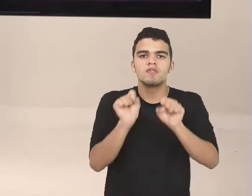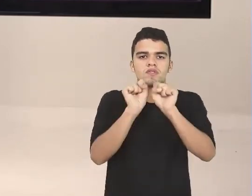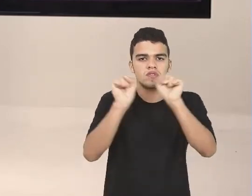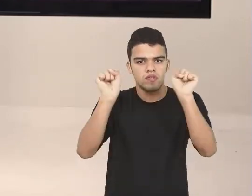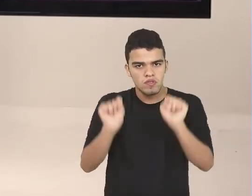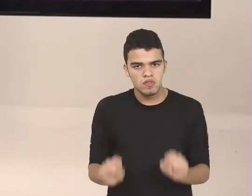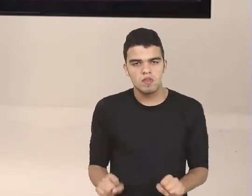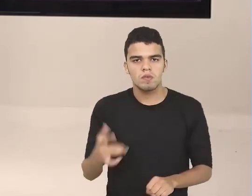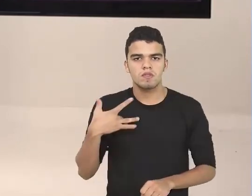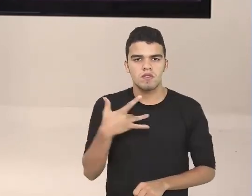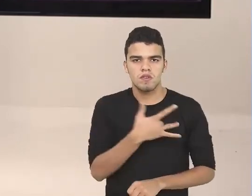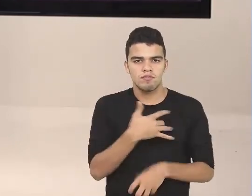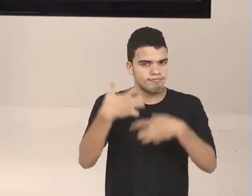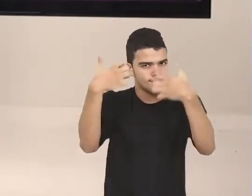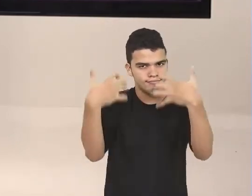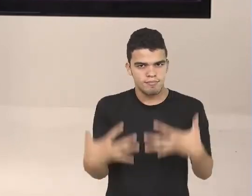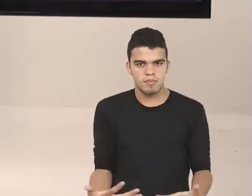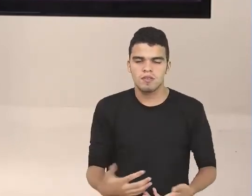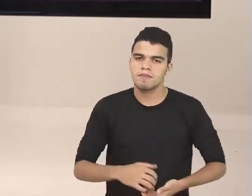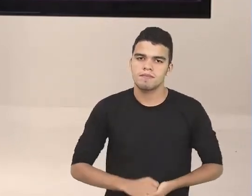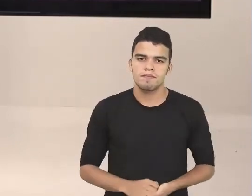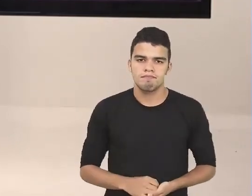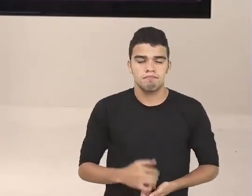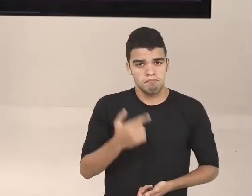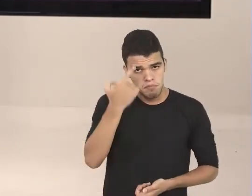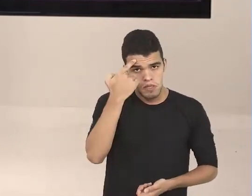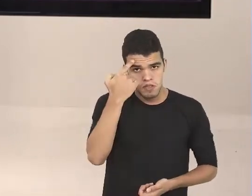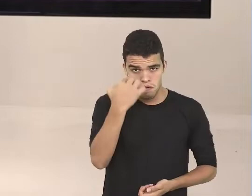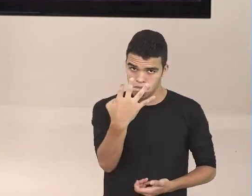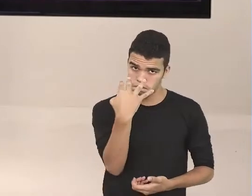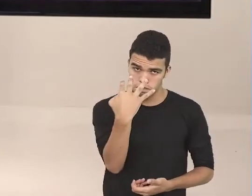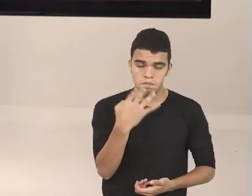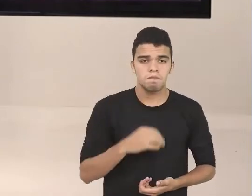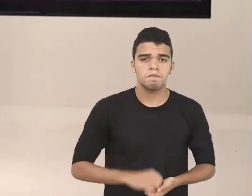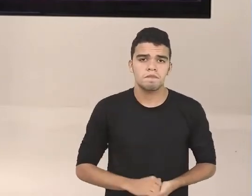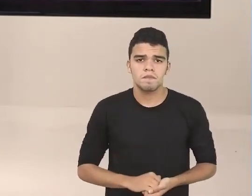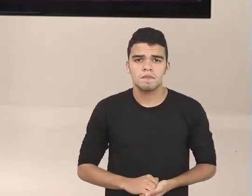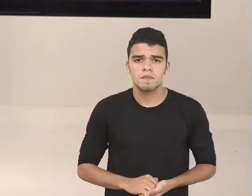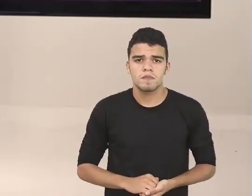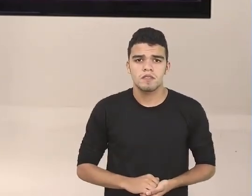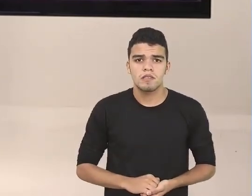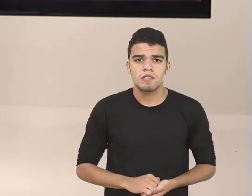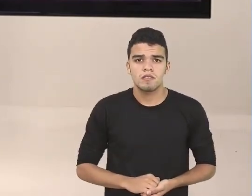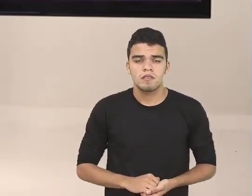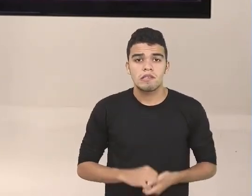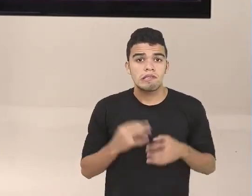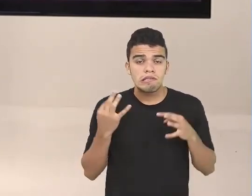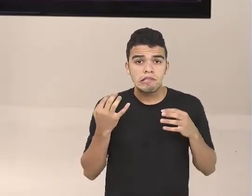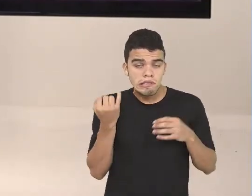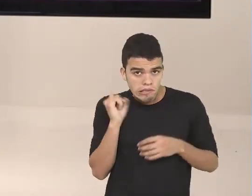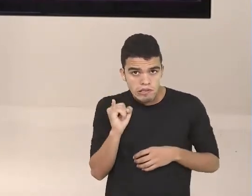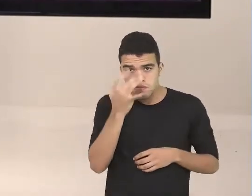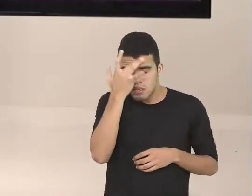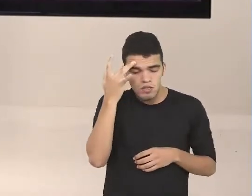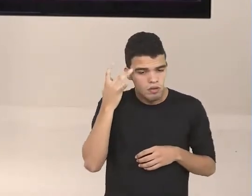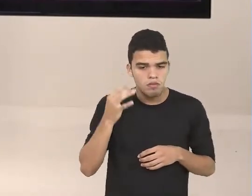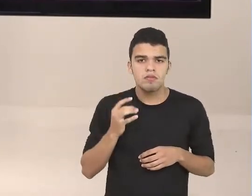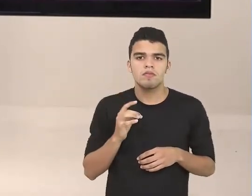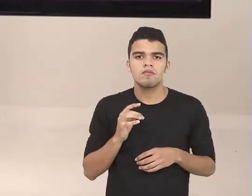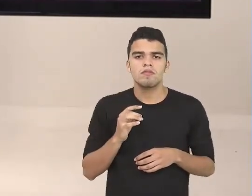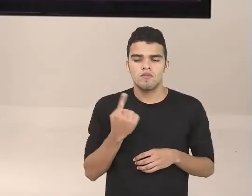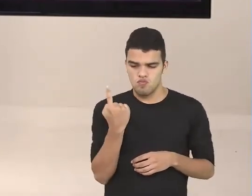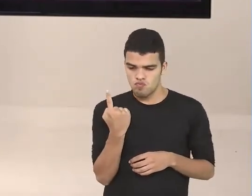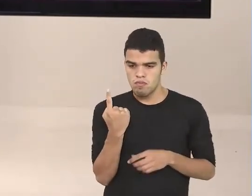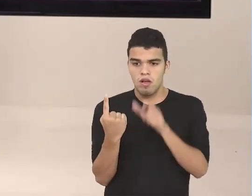saúde? Vamos pensar assim. Quando você não tem isolamento, uma pessoa ela consegue infectar